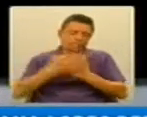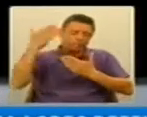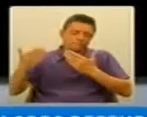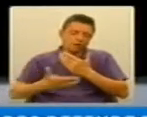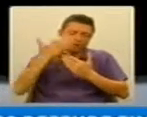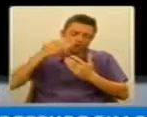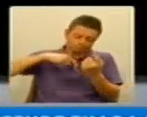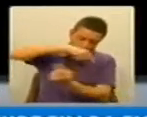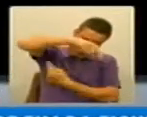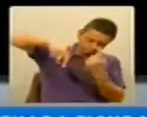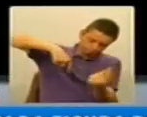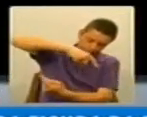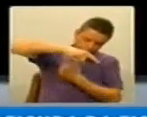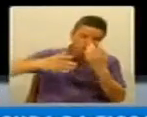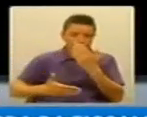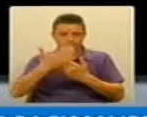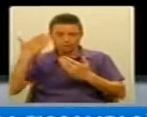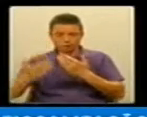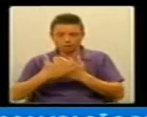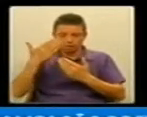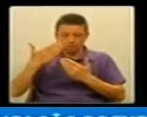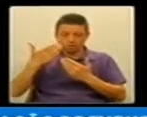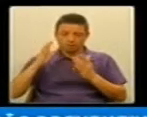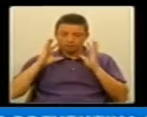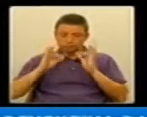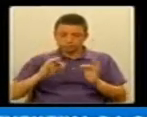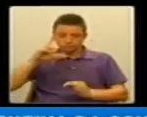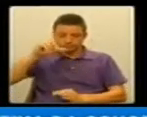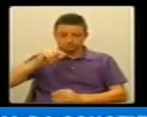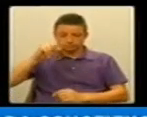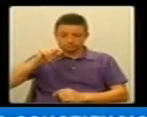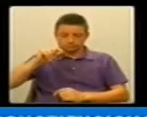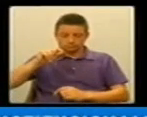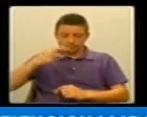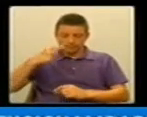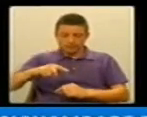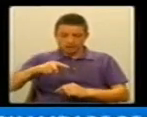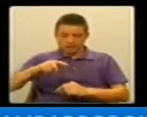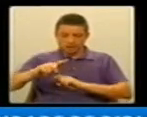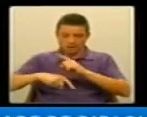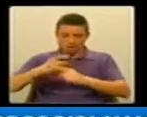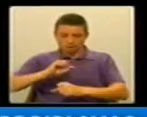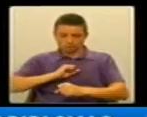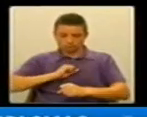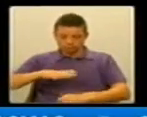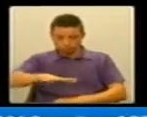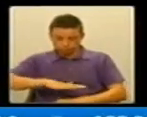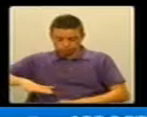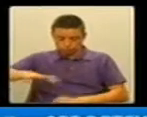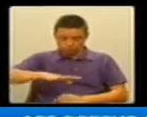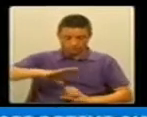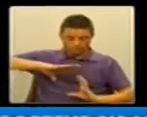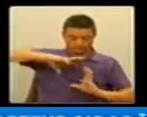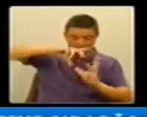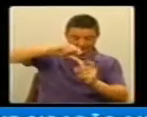Sol e que, portanto, aqueles cometas que demoram mais tempo também a chegar à zona do nosso planeta Terra.